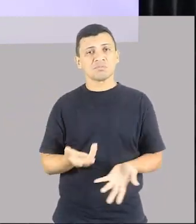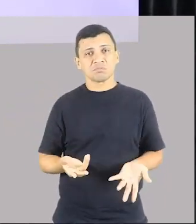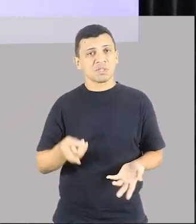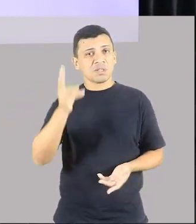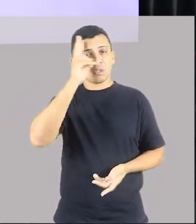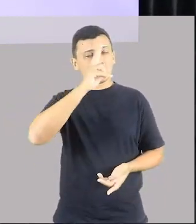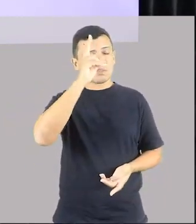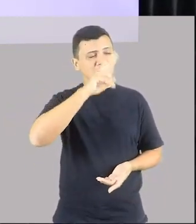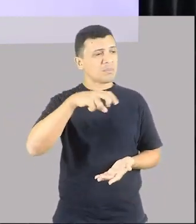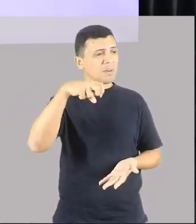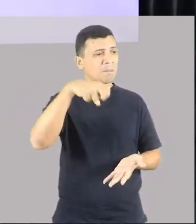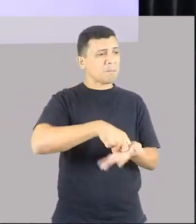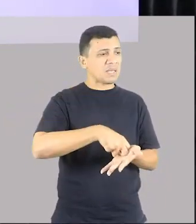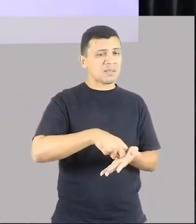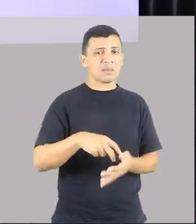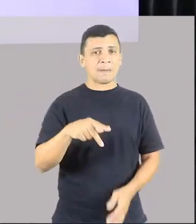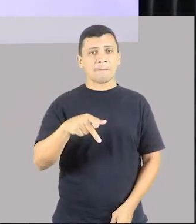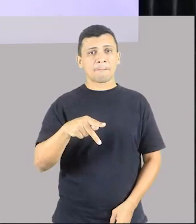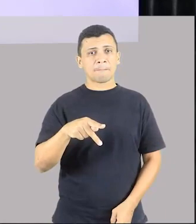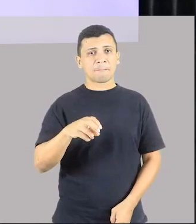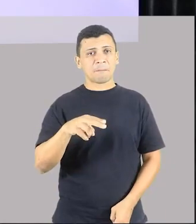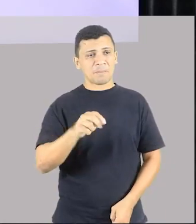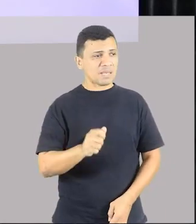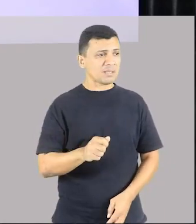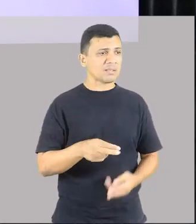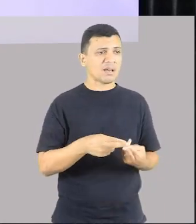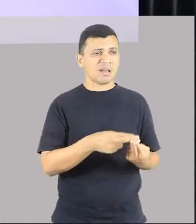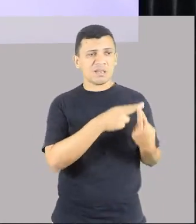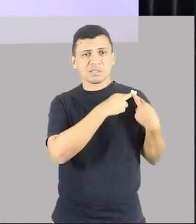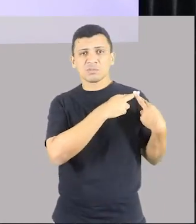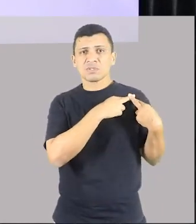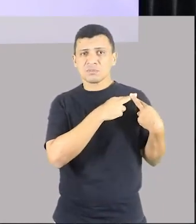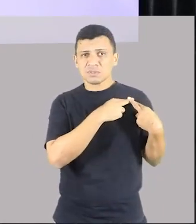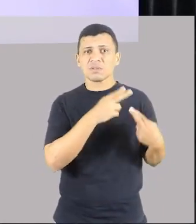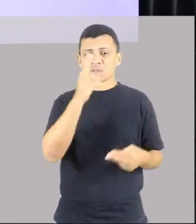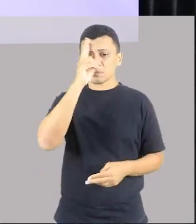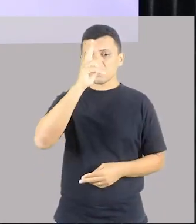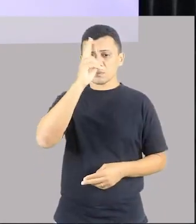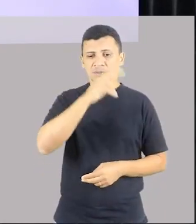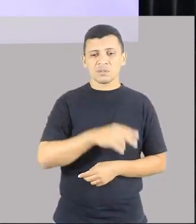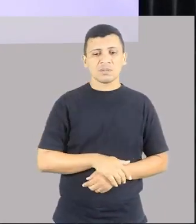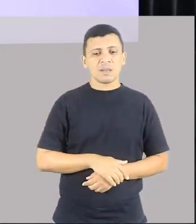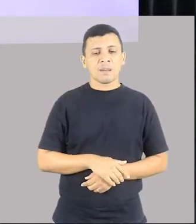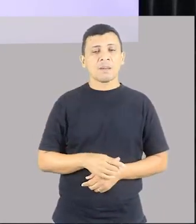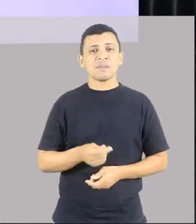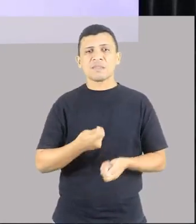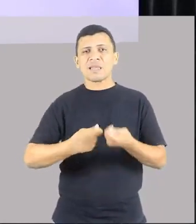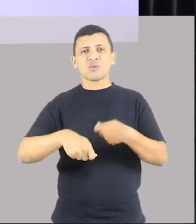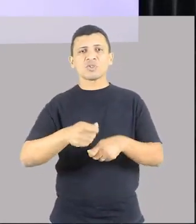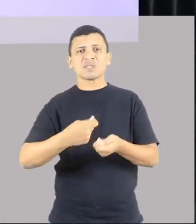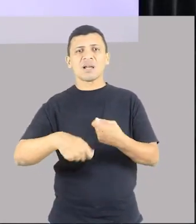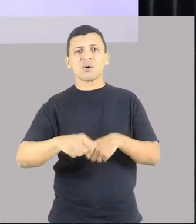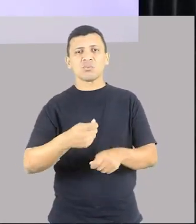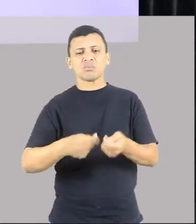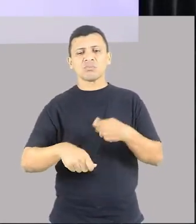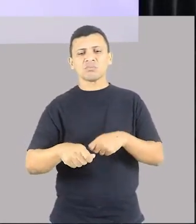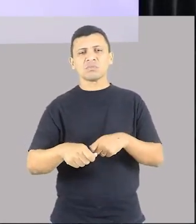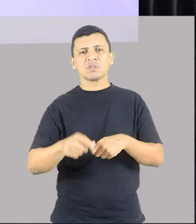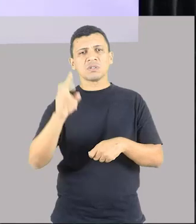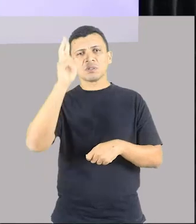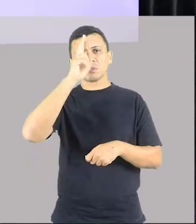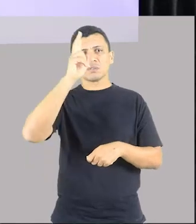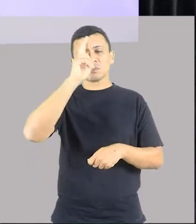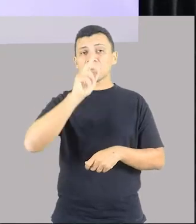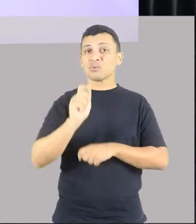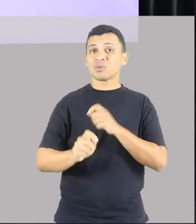de punição, vai lembrar de pena, vai lembrar de responsabilização. Se você pensa em negocial, lembra